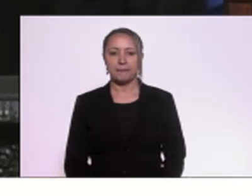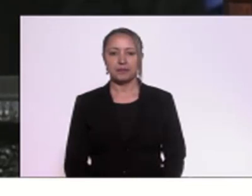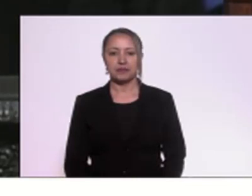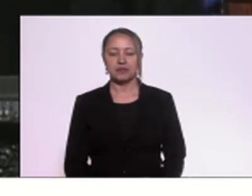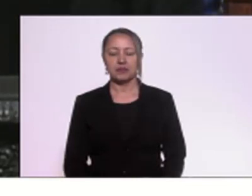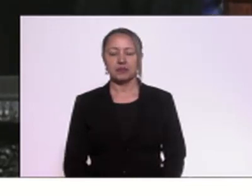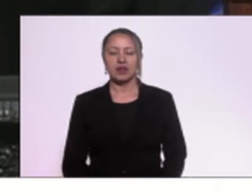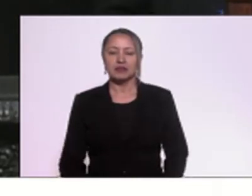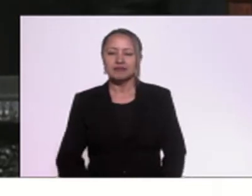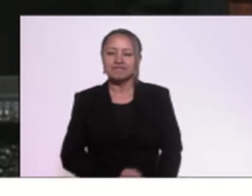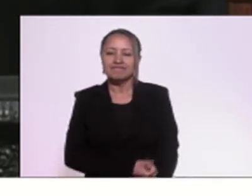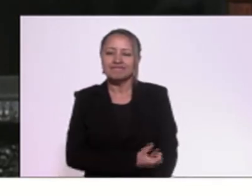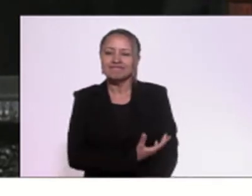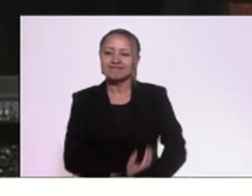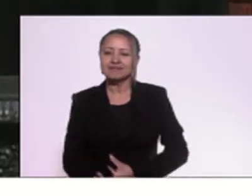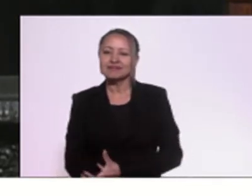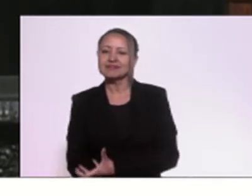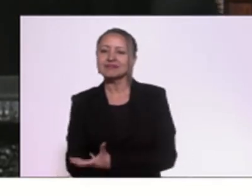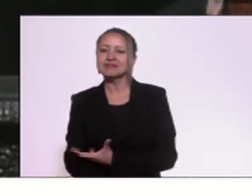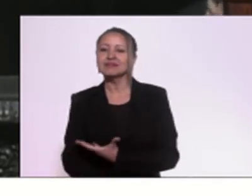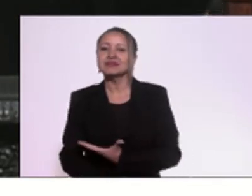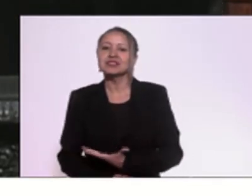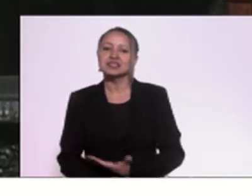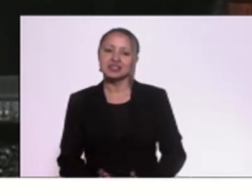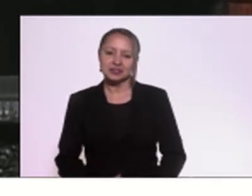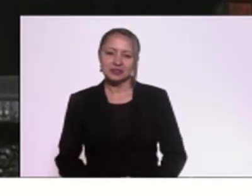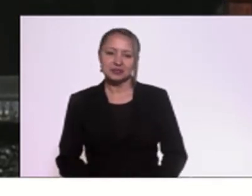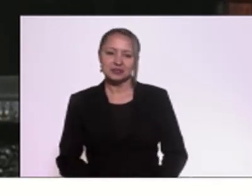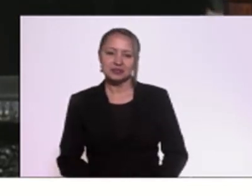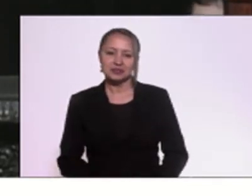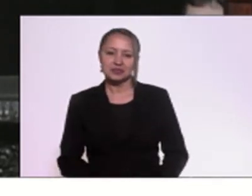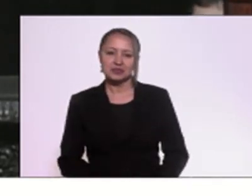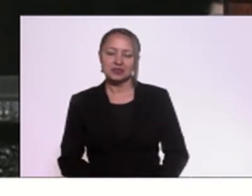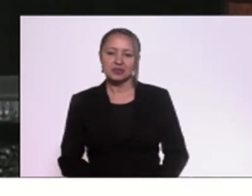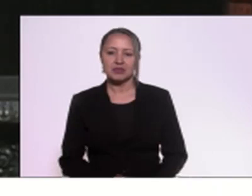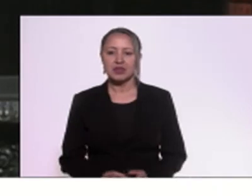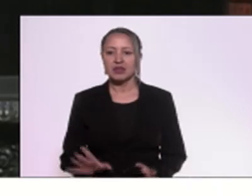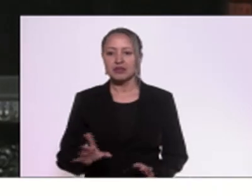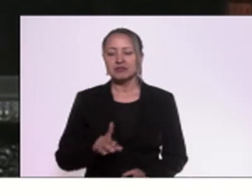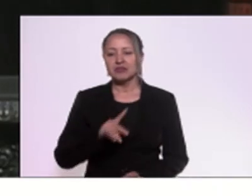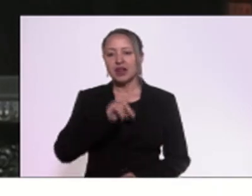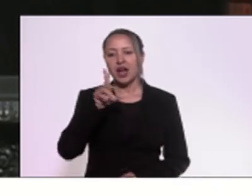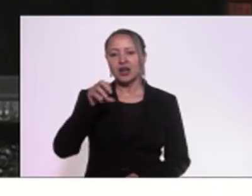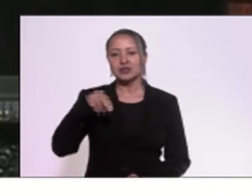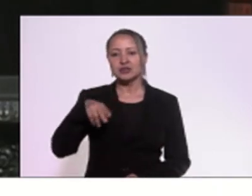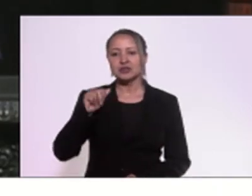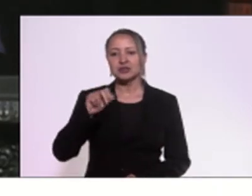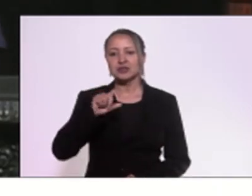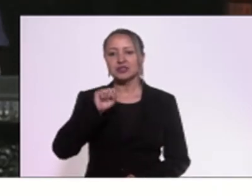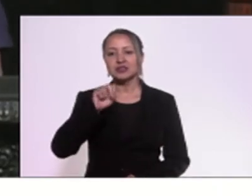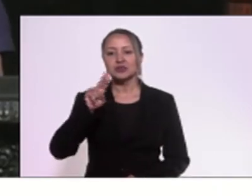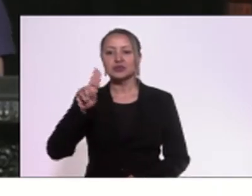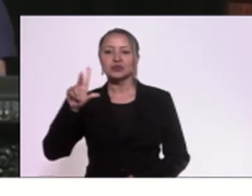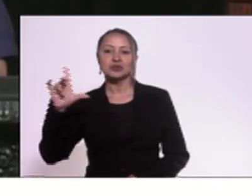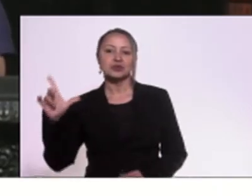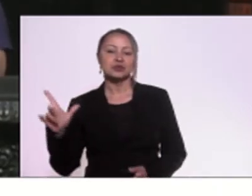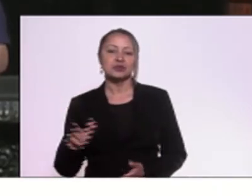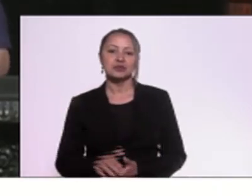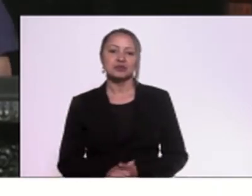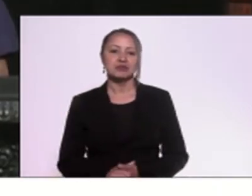está aqui, mas mandou um vídeo para nós. Eu tenho certeza que a hora que você ver o vídeo, você vai lembrar aí de muitos anos de